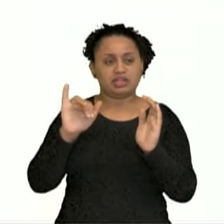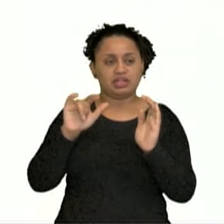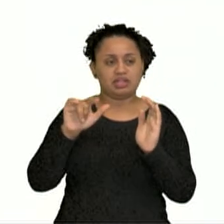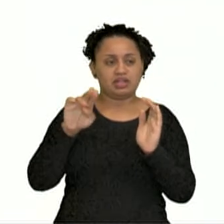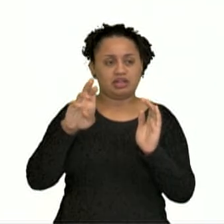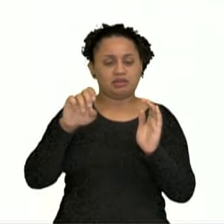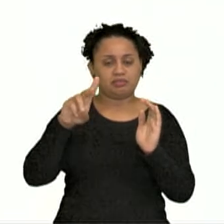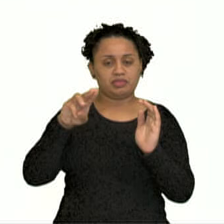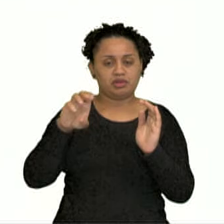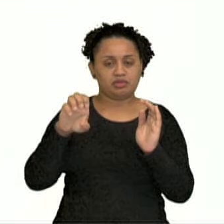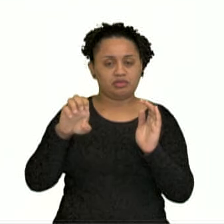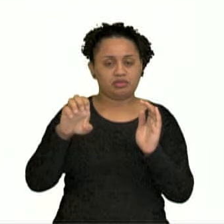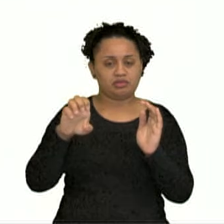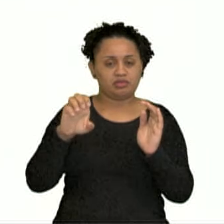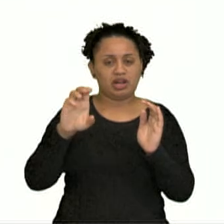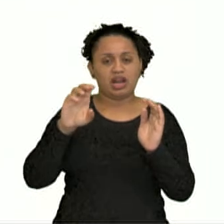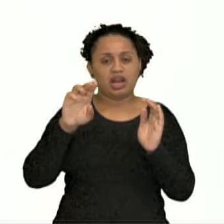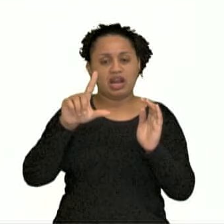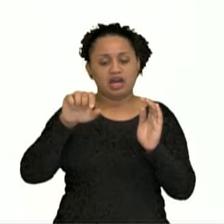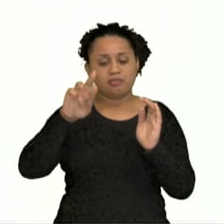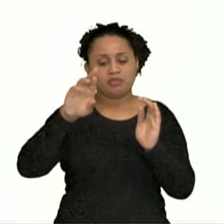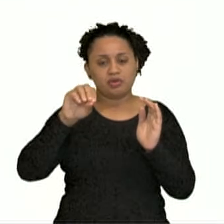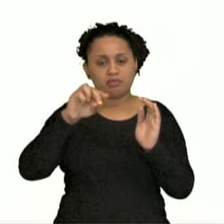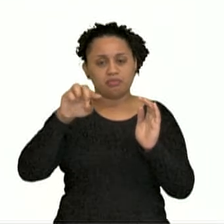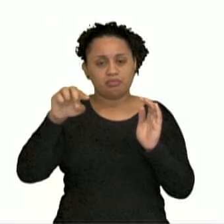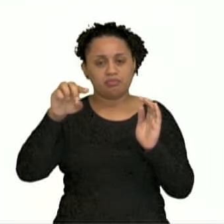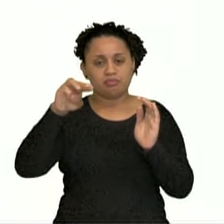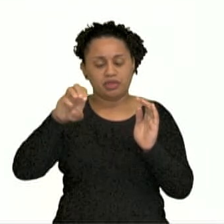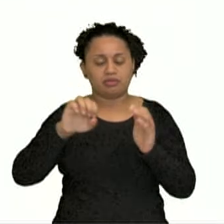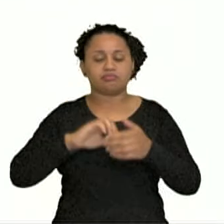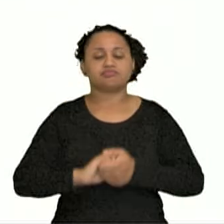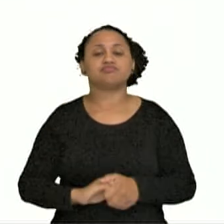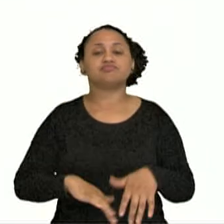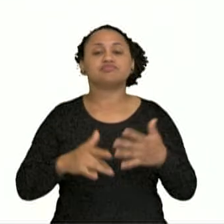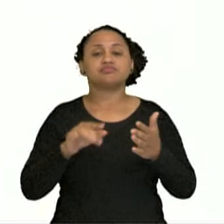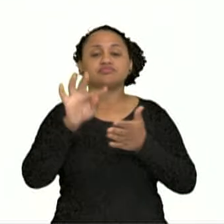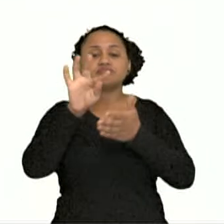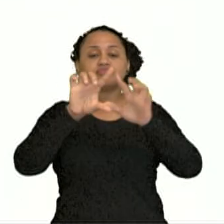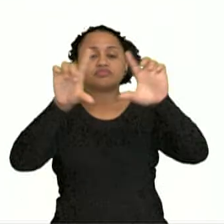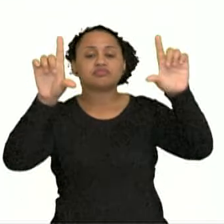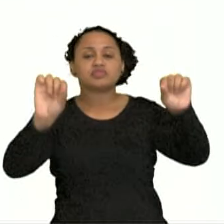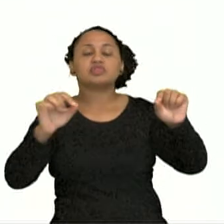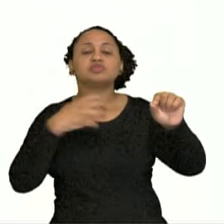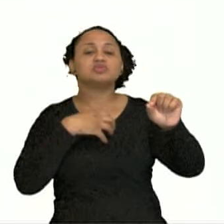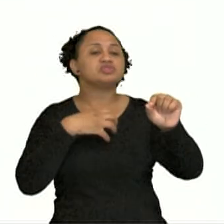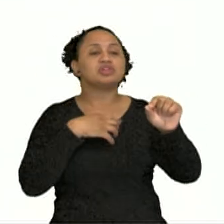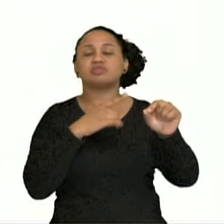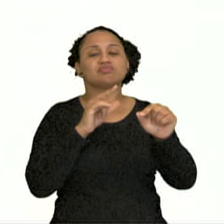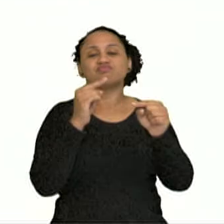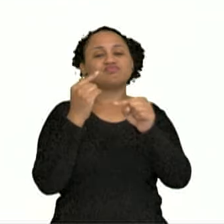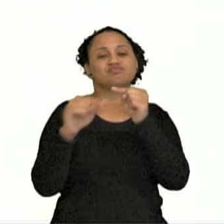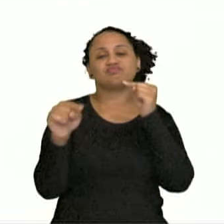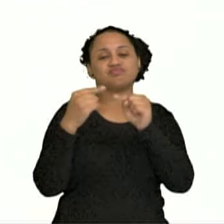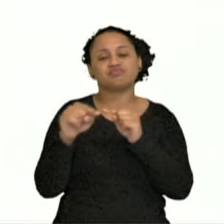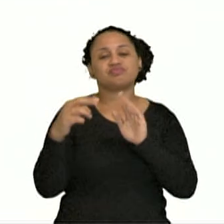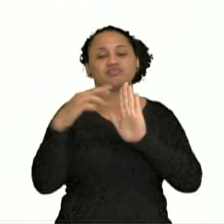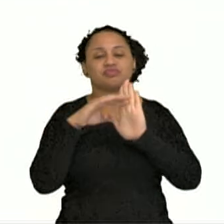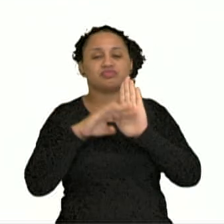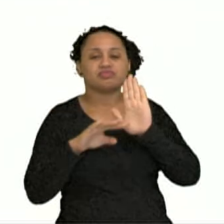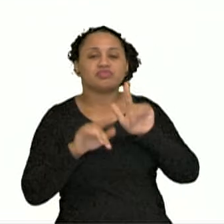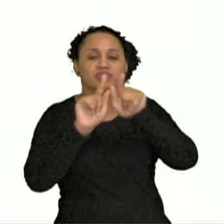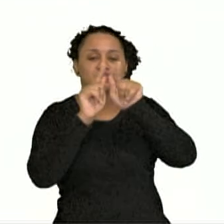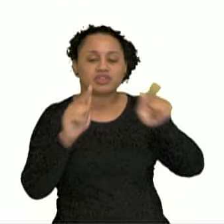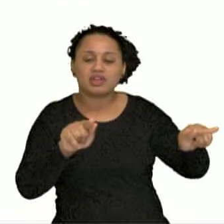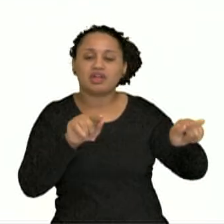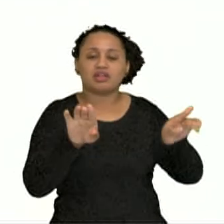parênteses. Então, nesse texto, as formas utilizadas que não estão de acordo com a norma gramatical e sintática